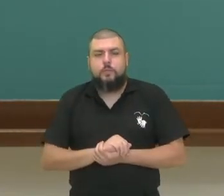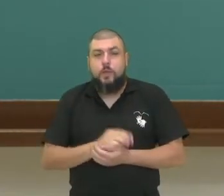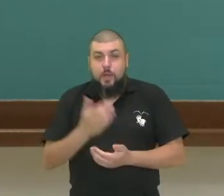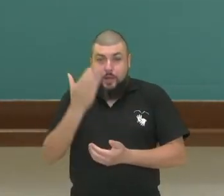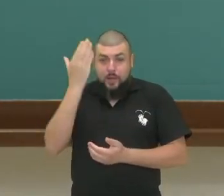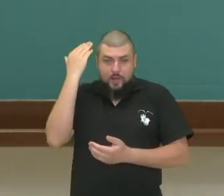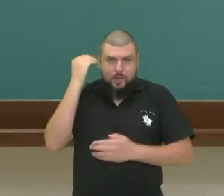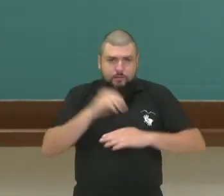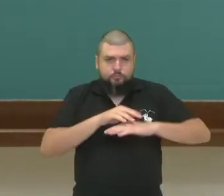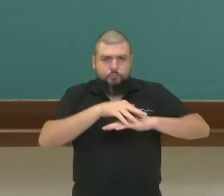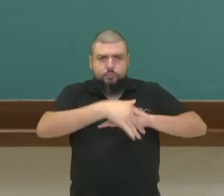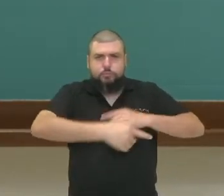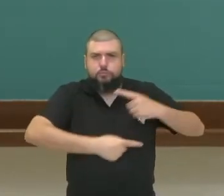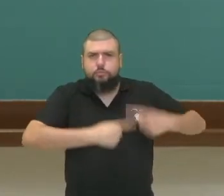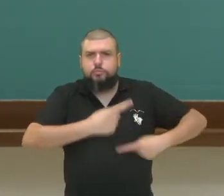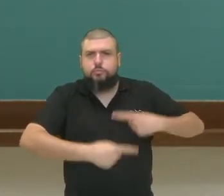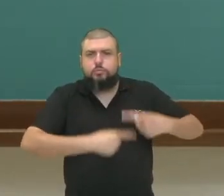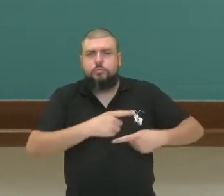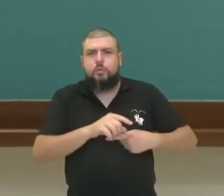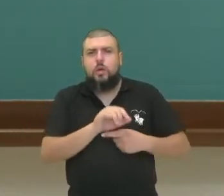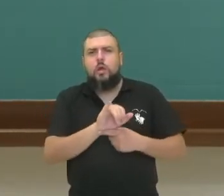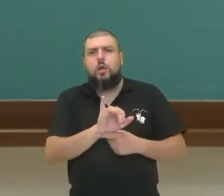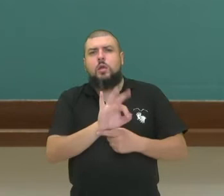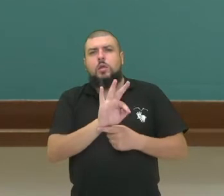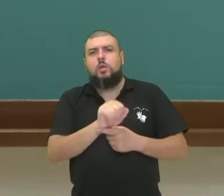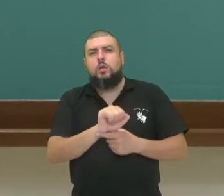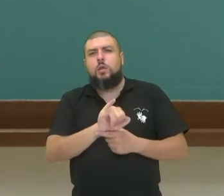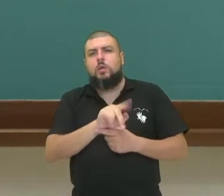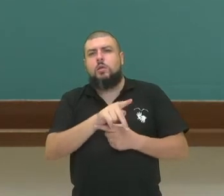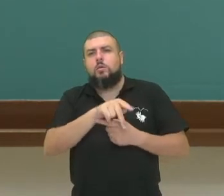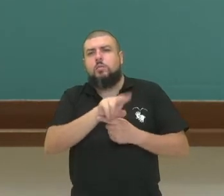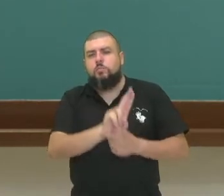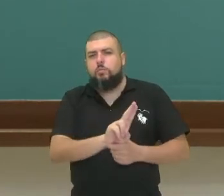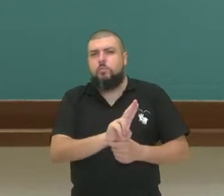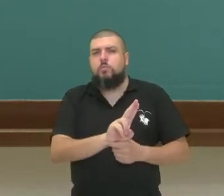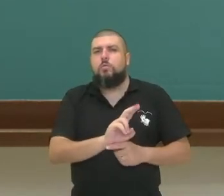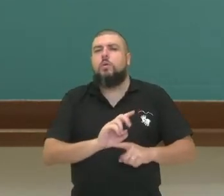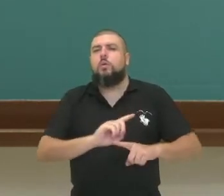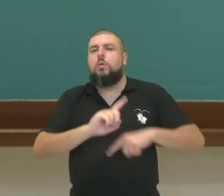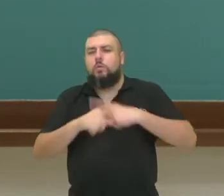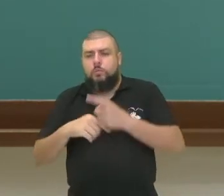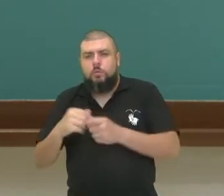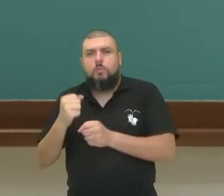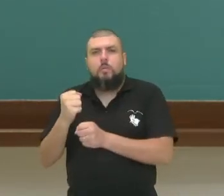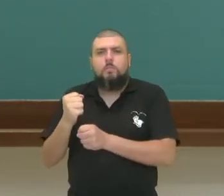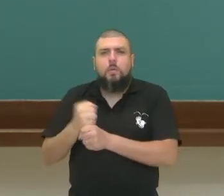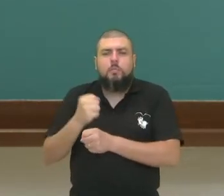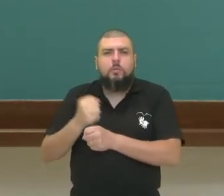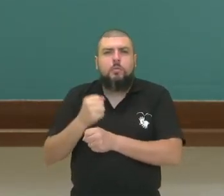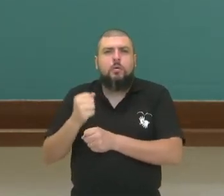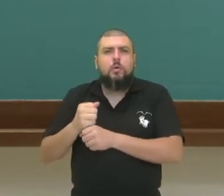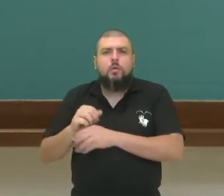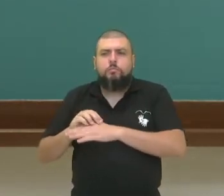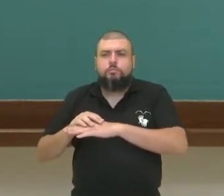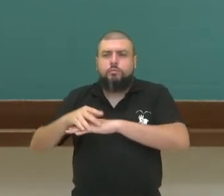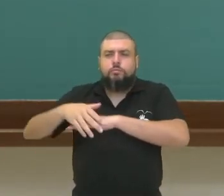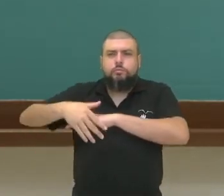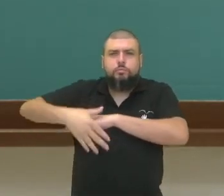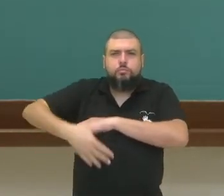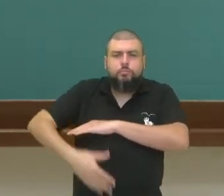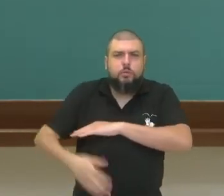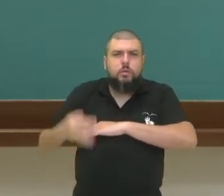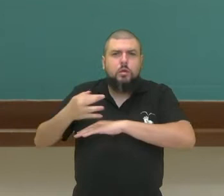usina hidrelétrica do planeta. Hoje ela já não é mais, foram construídas maiores já. Mas por muito tempo ela foi a maior